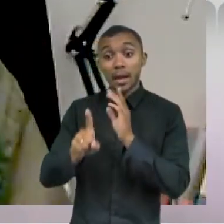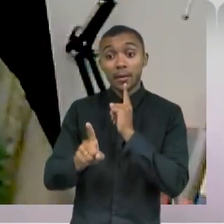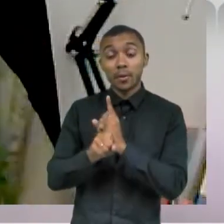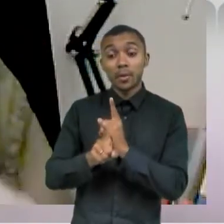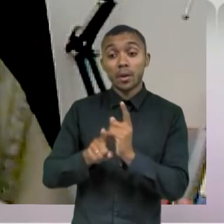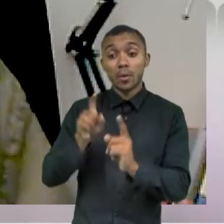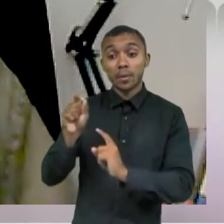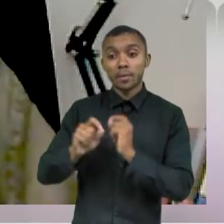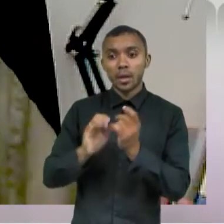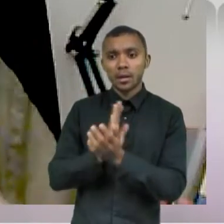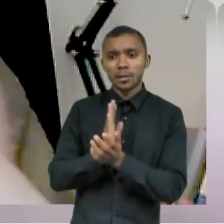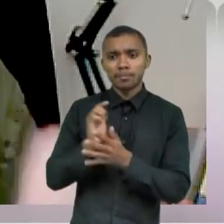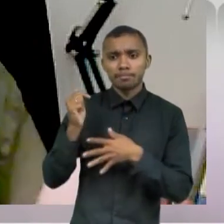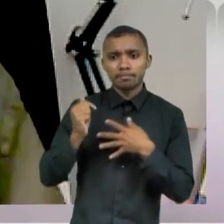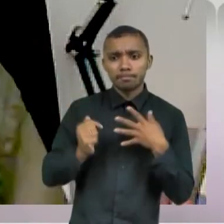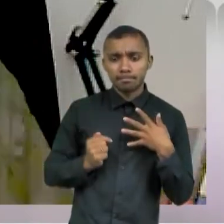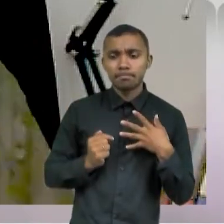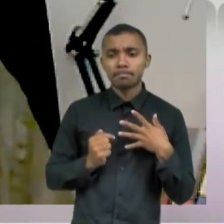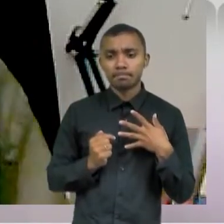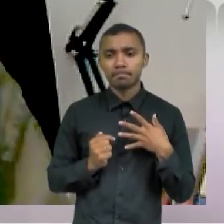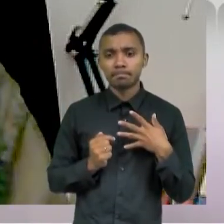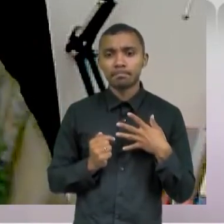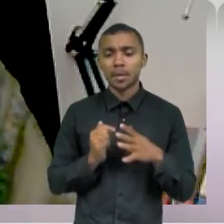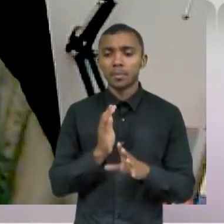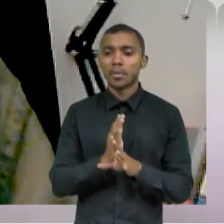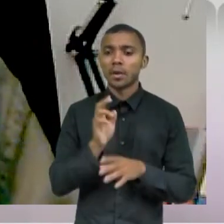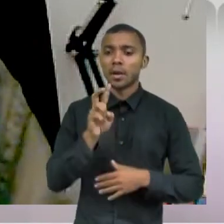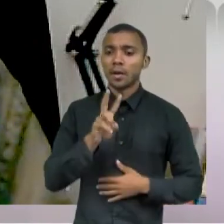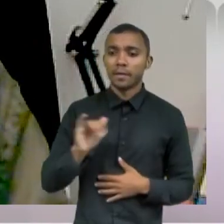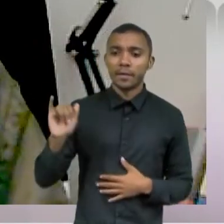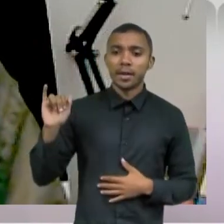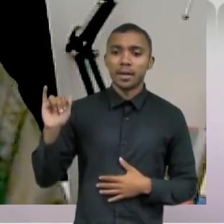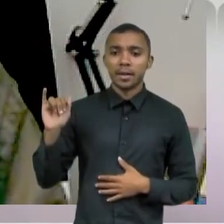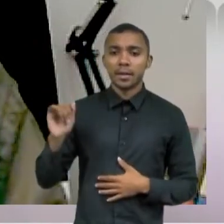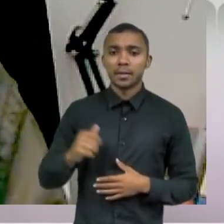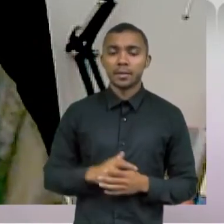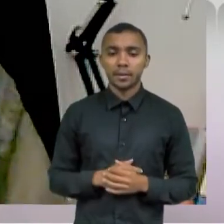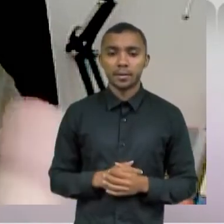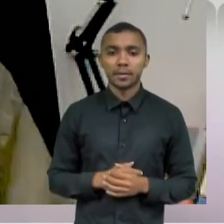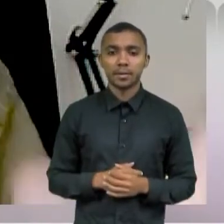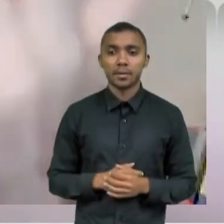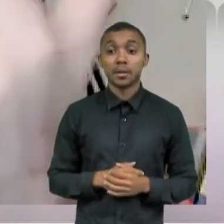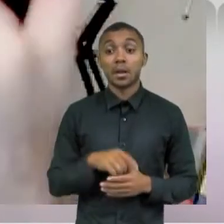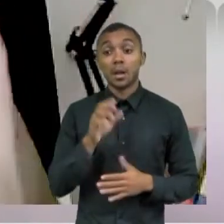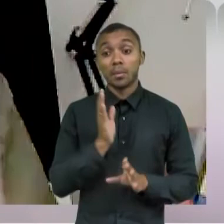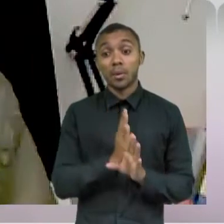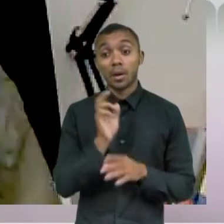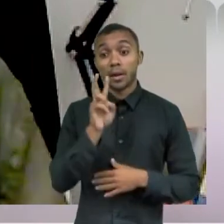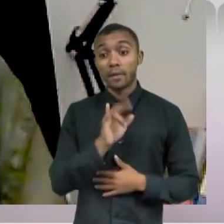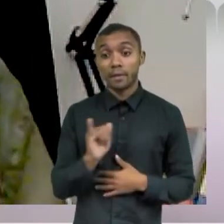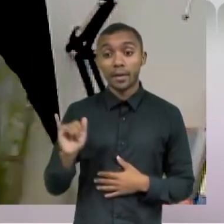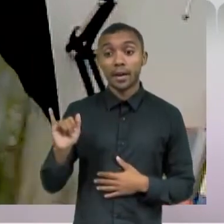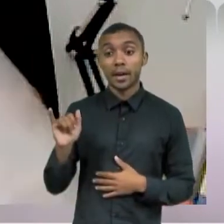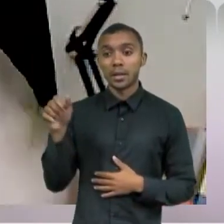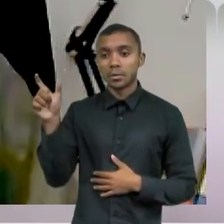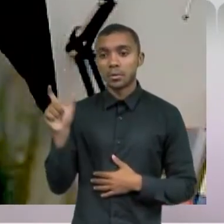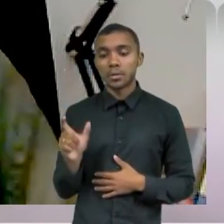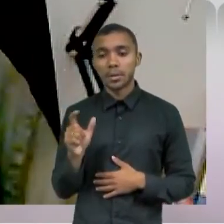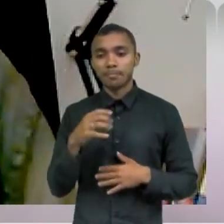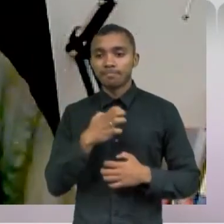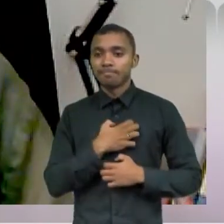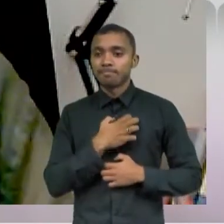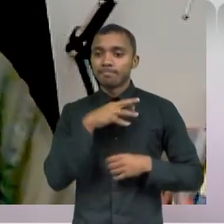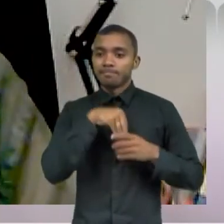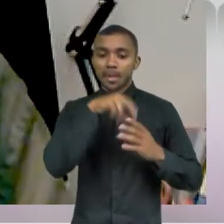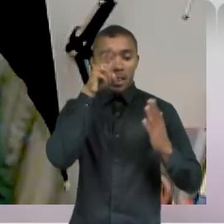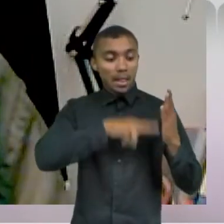os elementos necessários para que a narrativa tenha este colorido, né? Para que a narrativa faça com que o leitor entre na cena. Isso é uma das coisas que